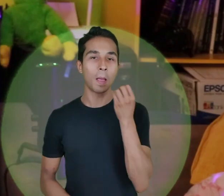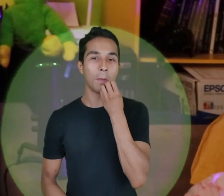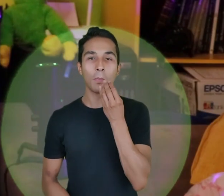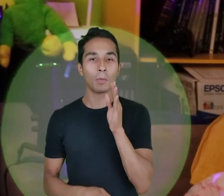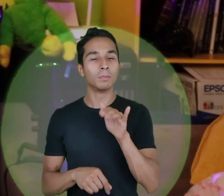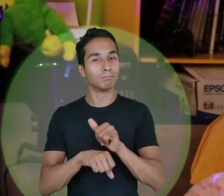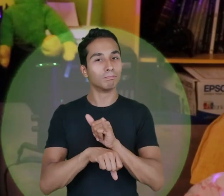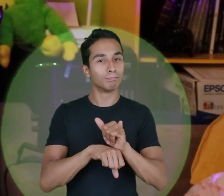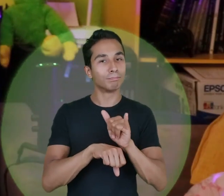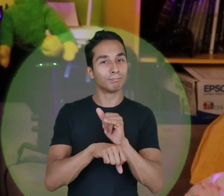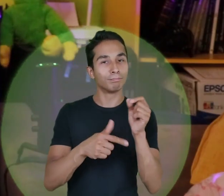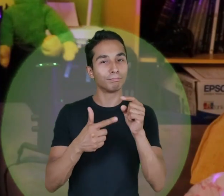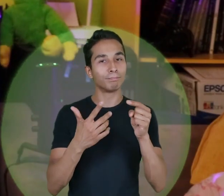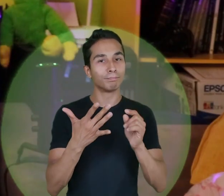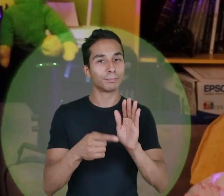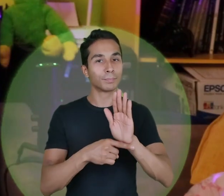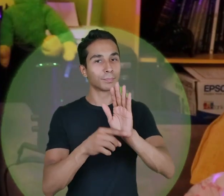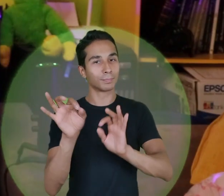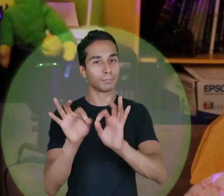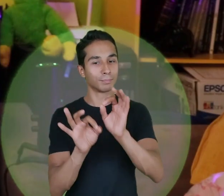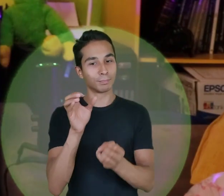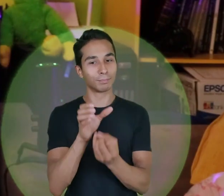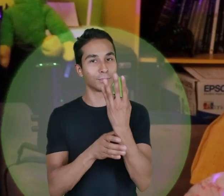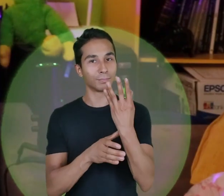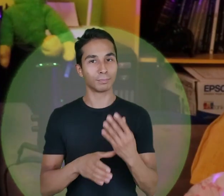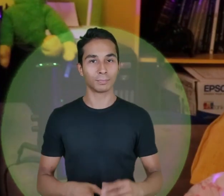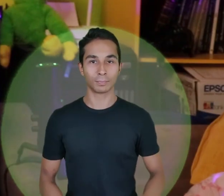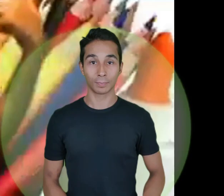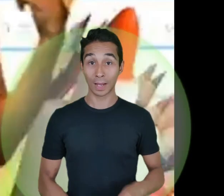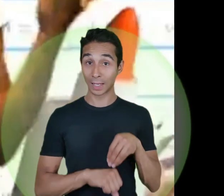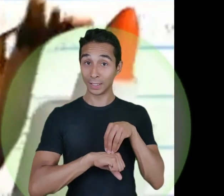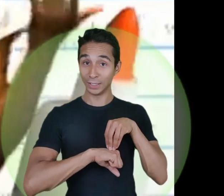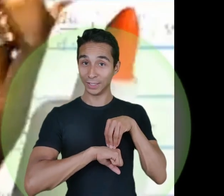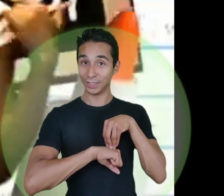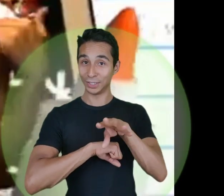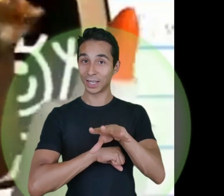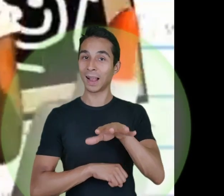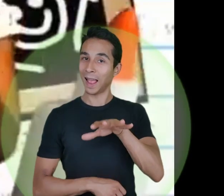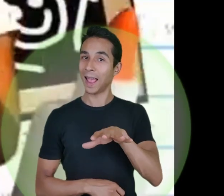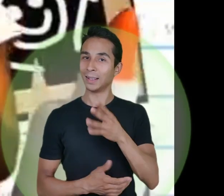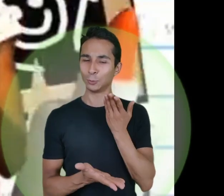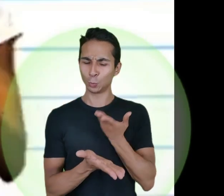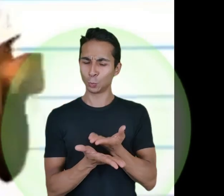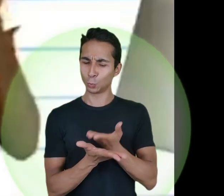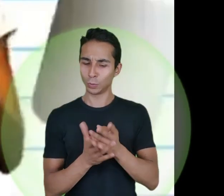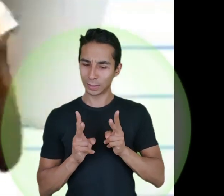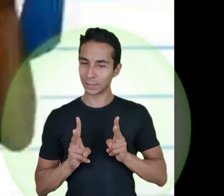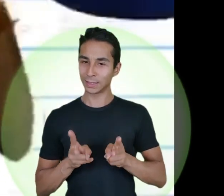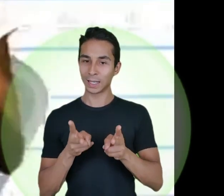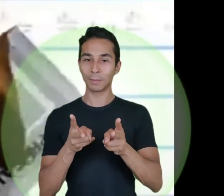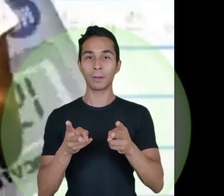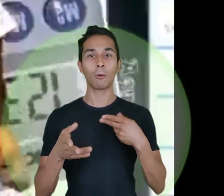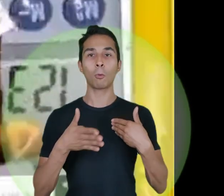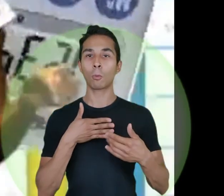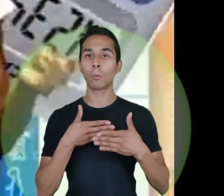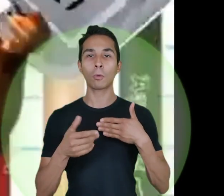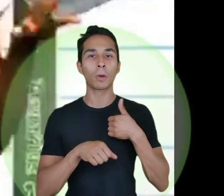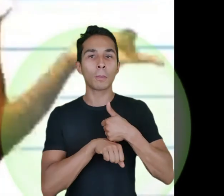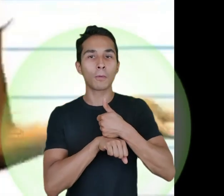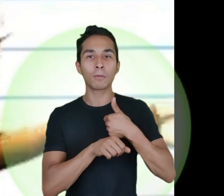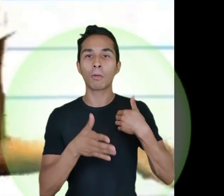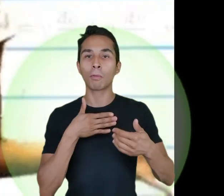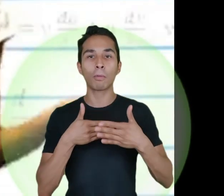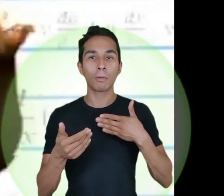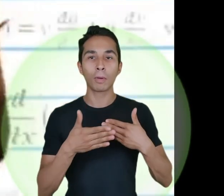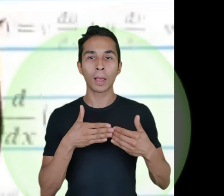que você pode utilizar para começar a estruturar os seus projetos. E a minha dica é essa para vocês: estudem sempre, não importa